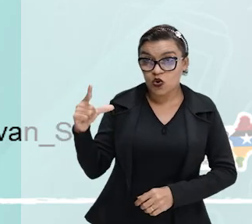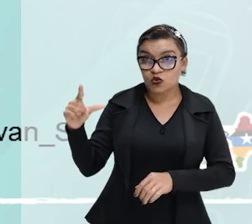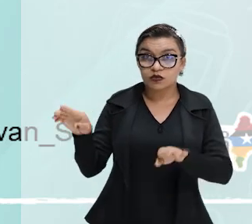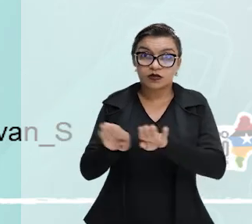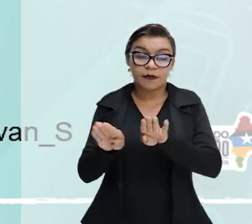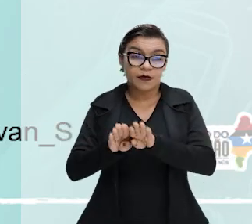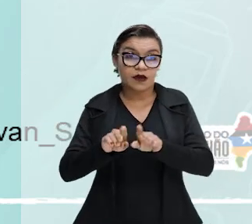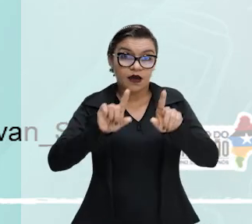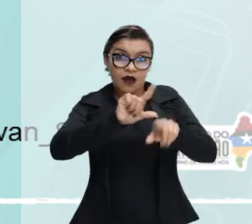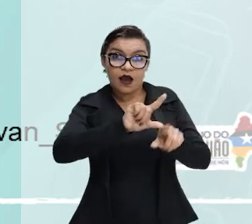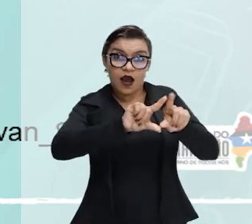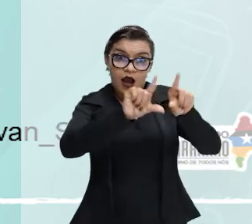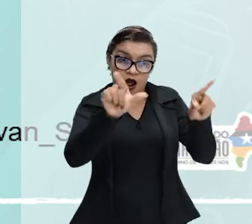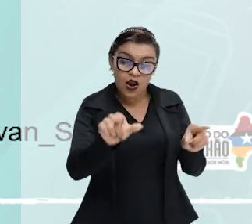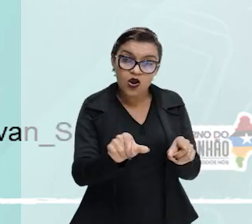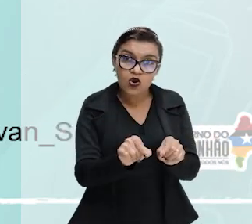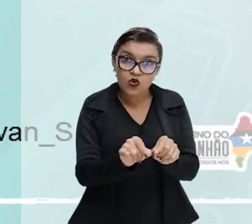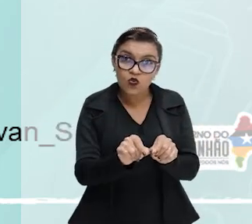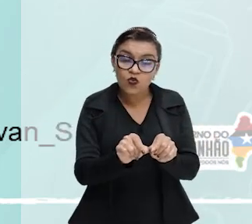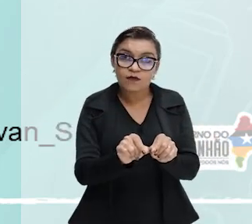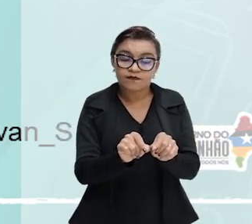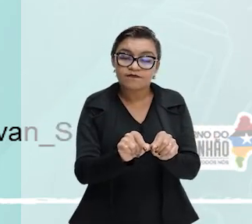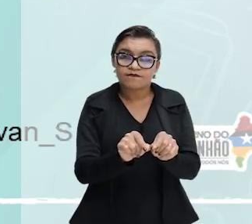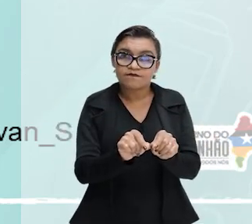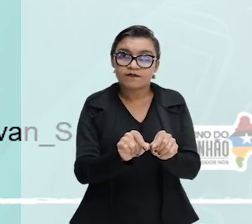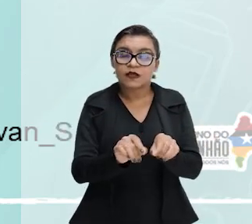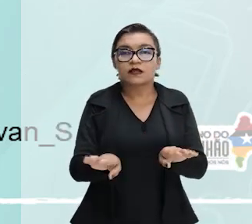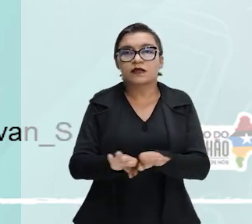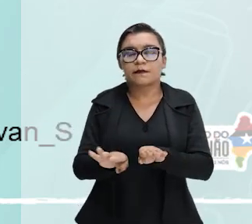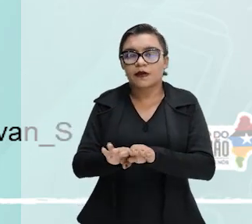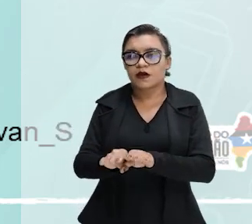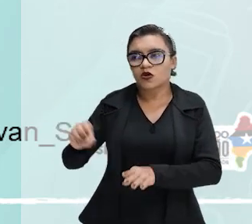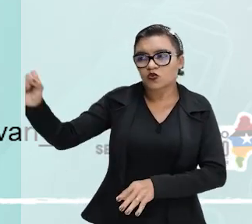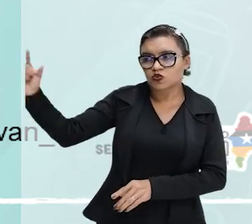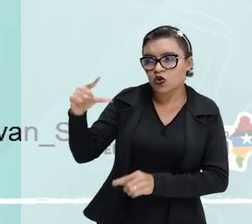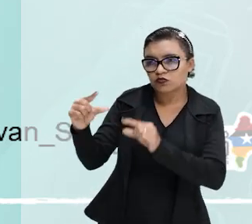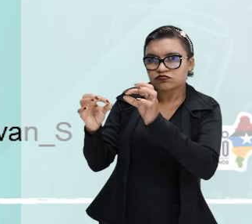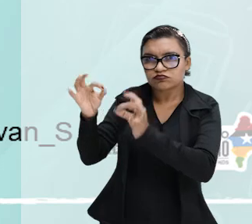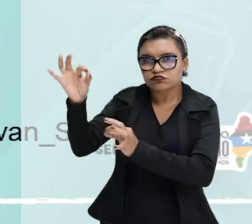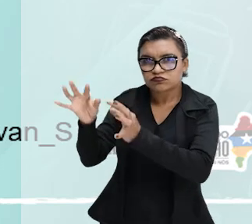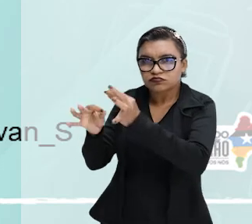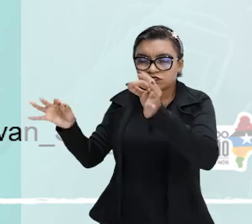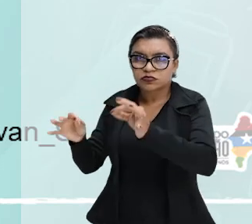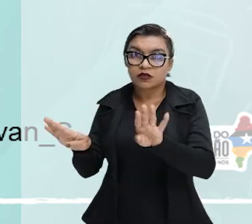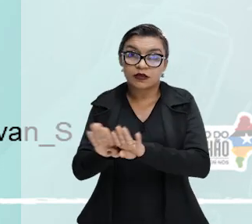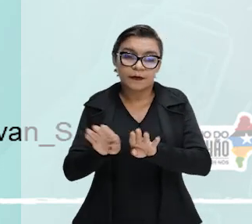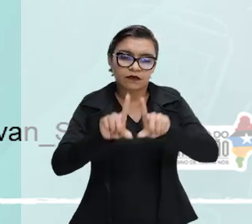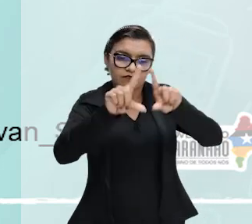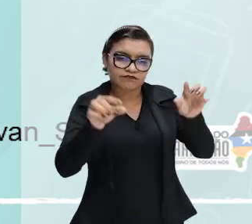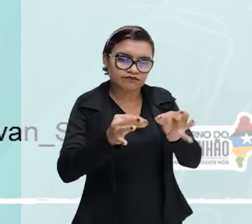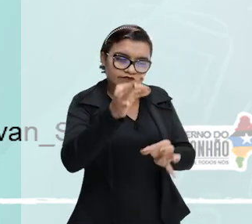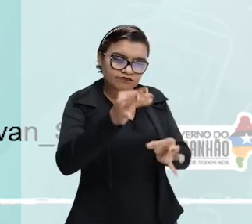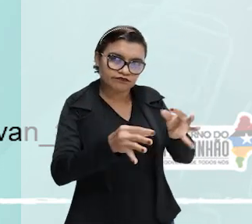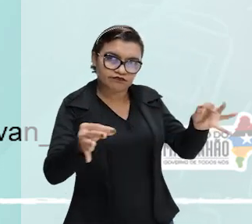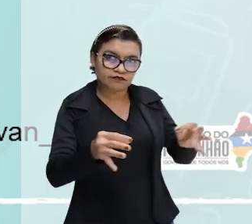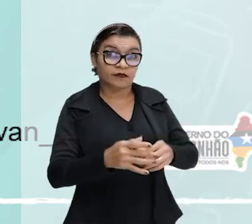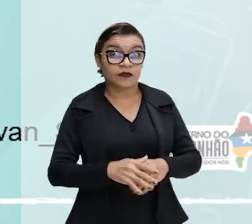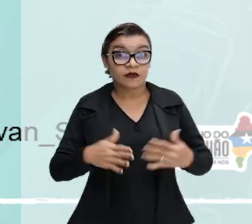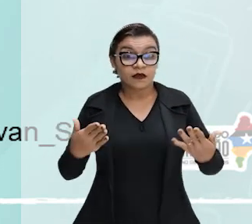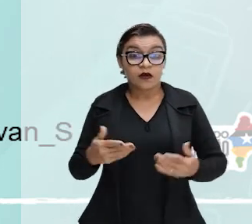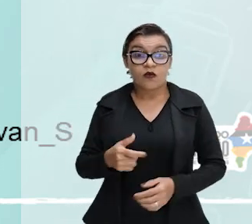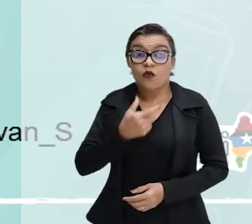à Terra, e mediu os tamanhos relativos do Sol, né, da Terra e da Lua. Ok? Então,